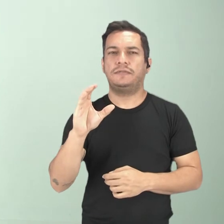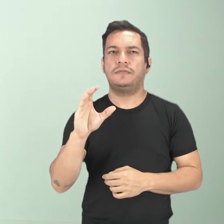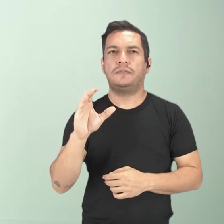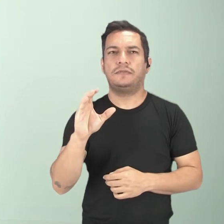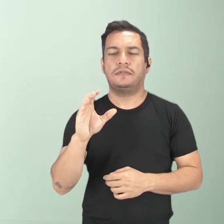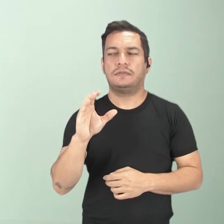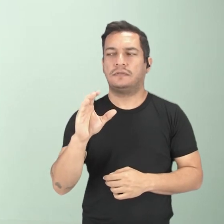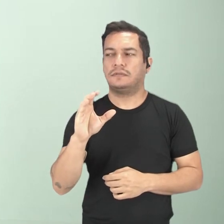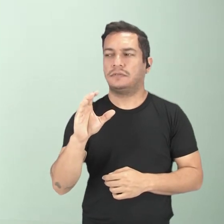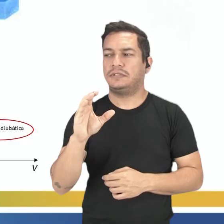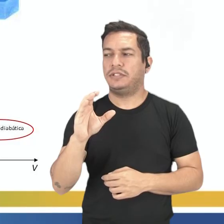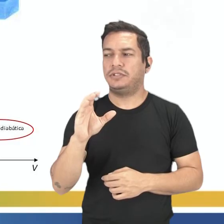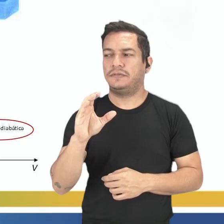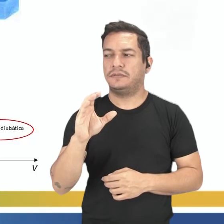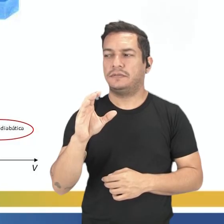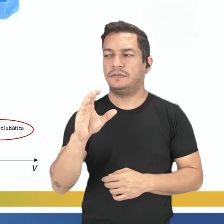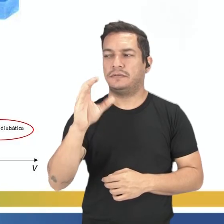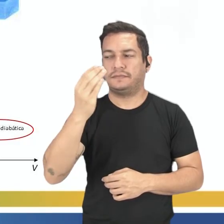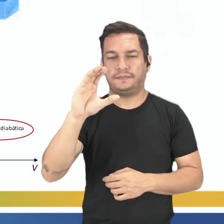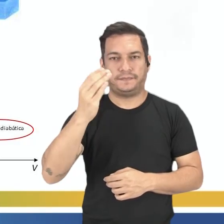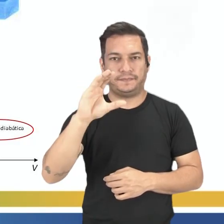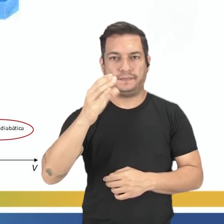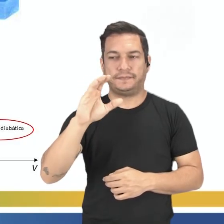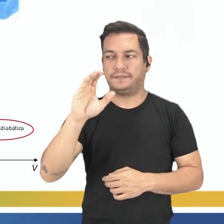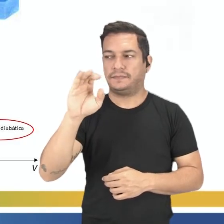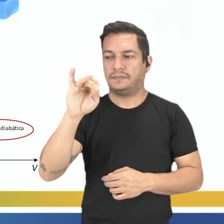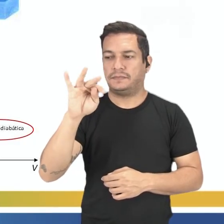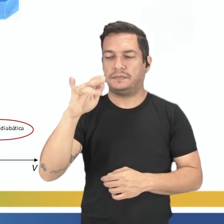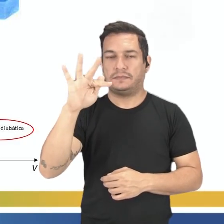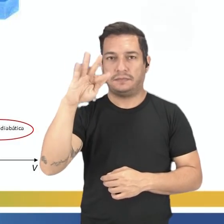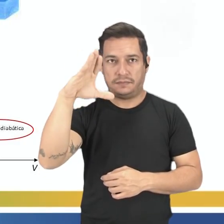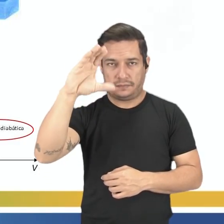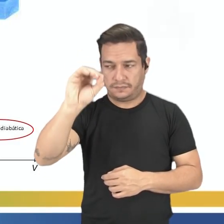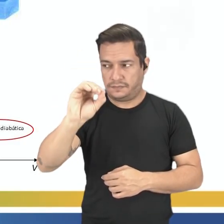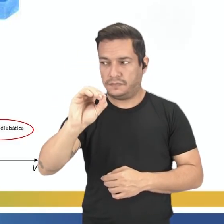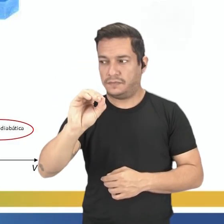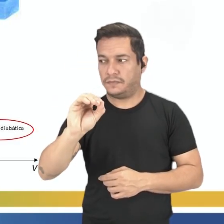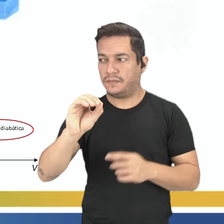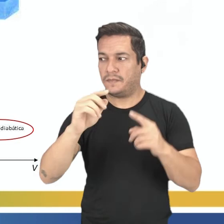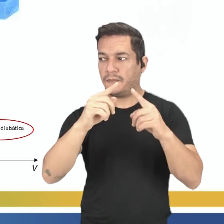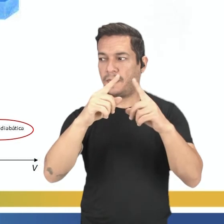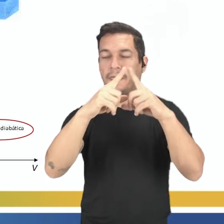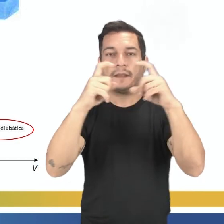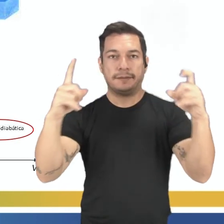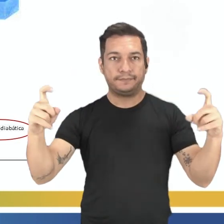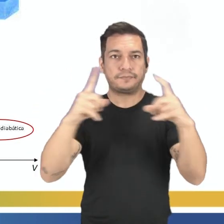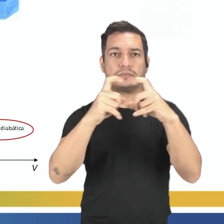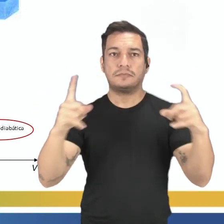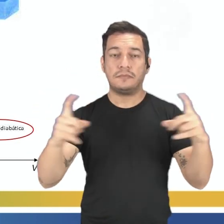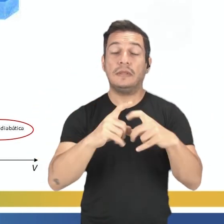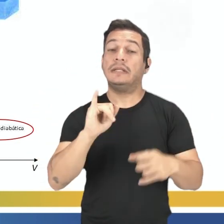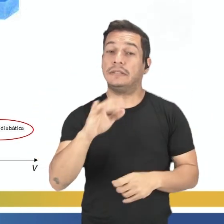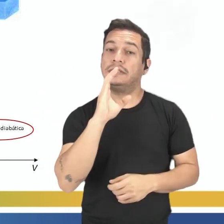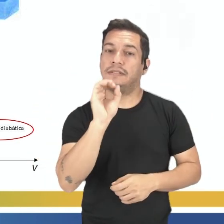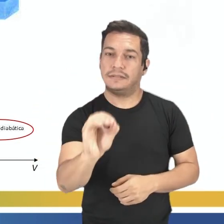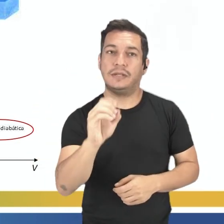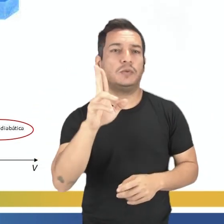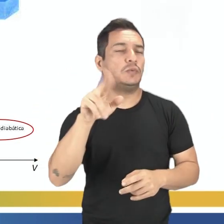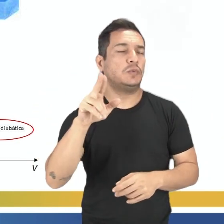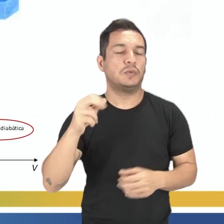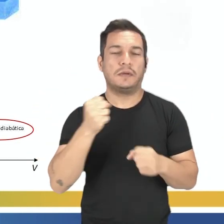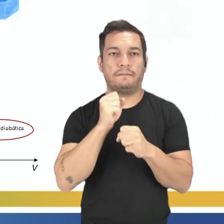que a gente conclui? Se a temperatura 2 não pode ser zero, logo, nunca vai ser possível uma máquina